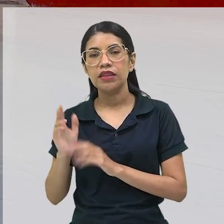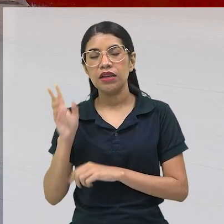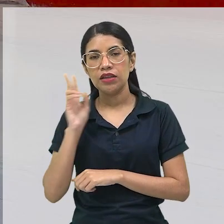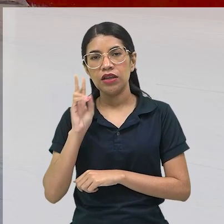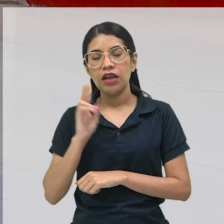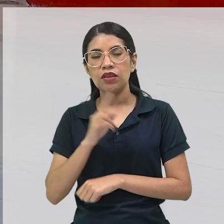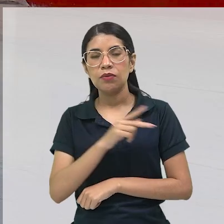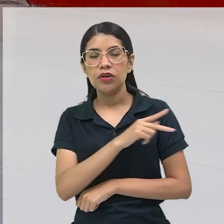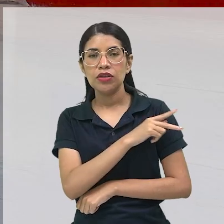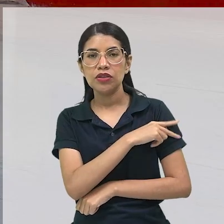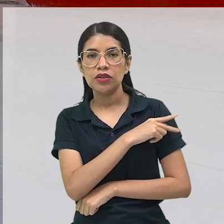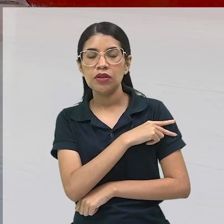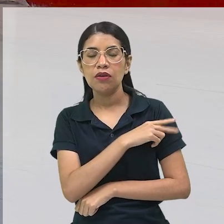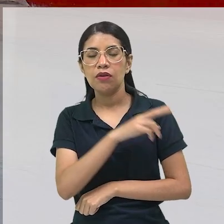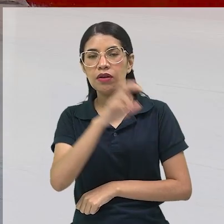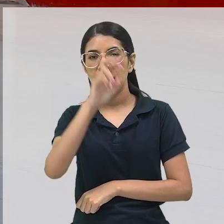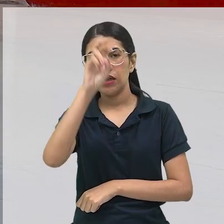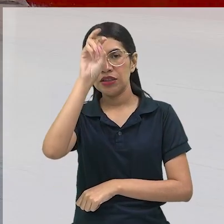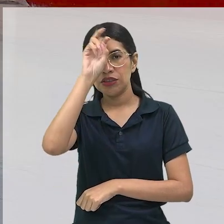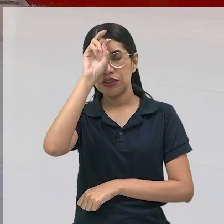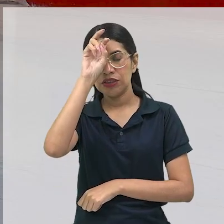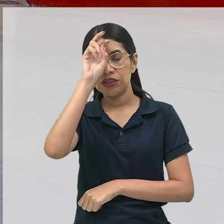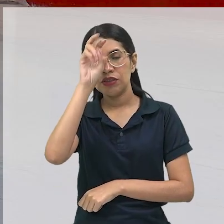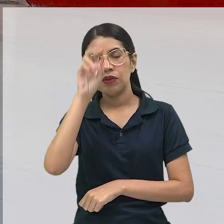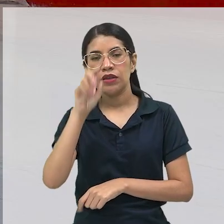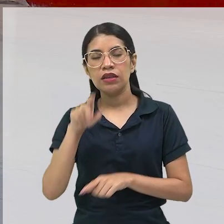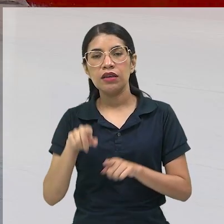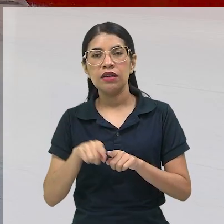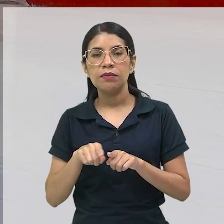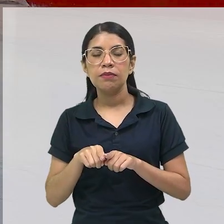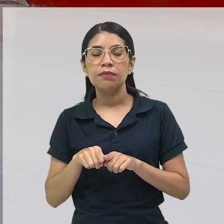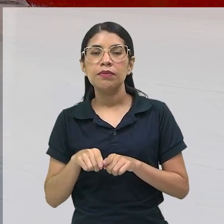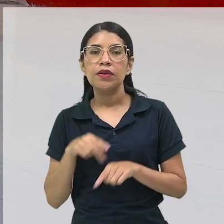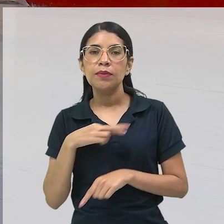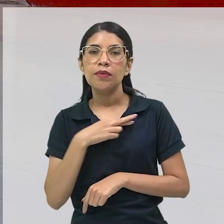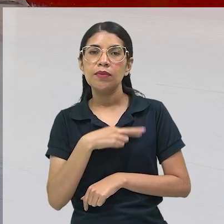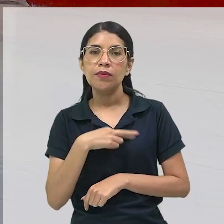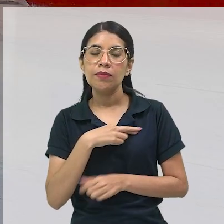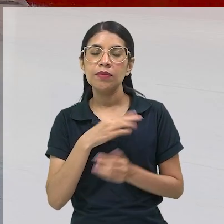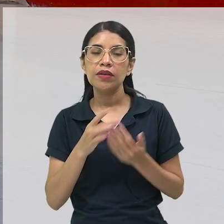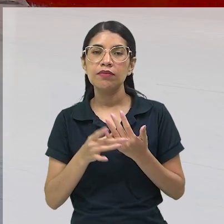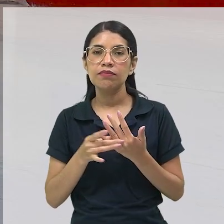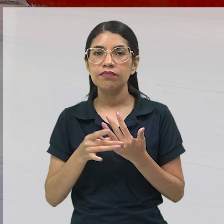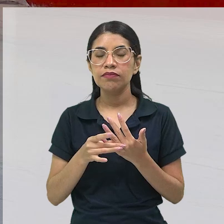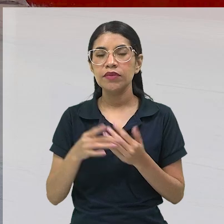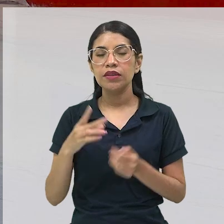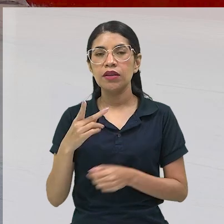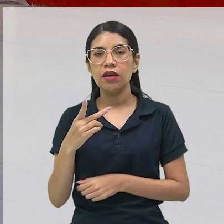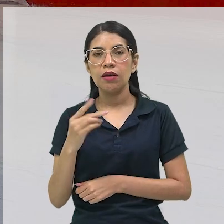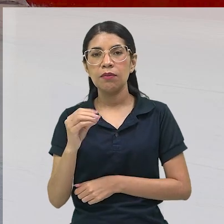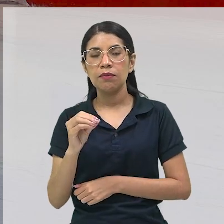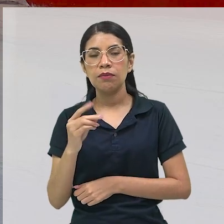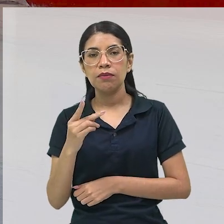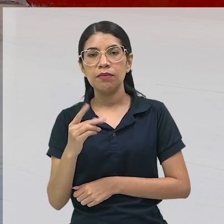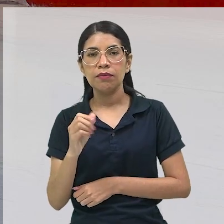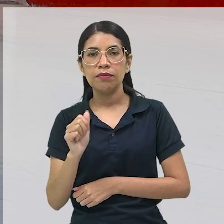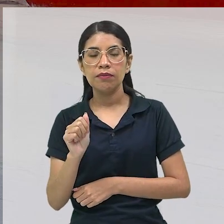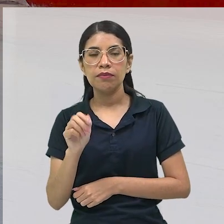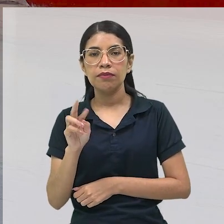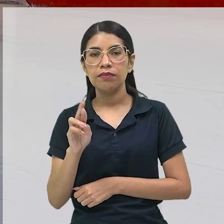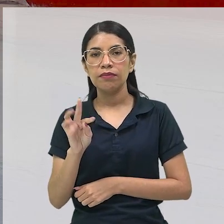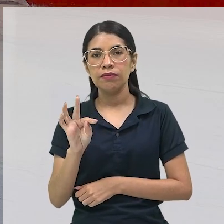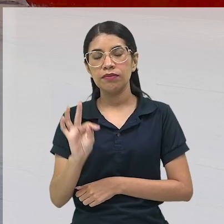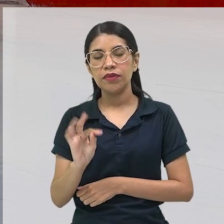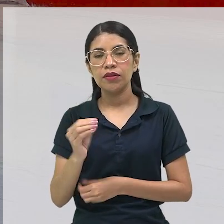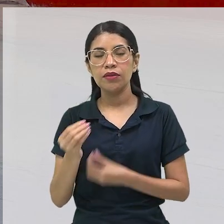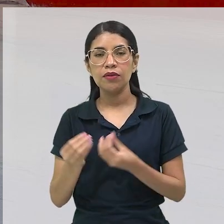gente falou de pré-história, de Egito, desses movimentos como romantismo, realismo, pop art, como esse fazer